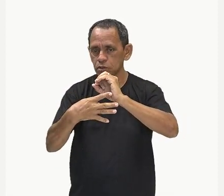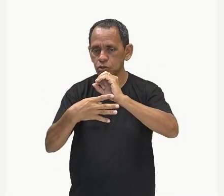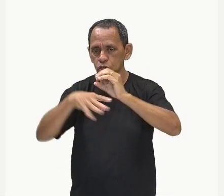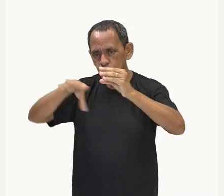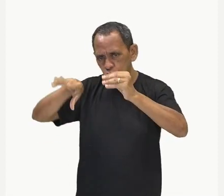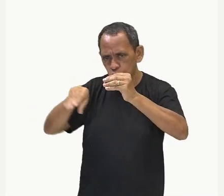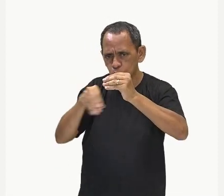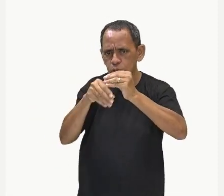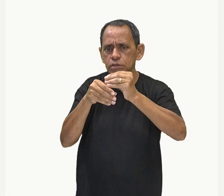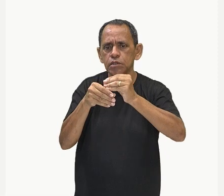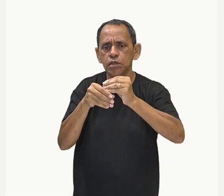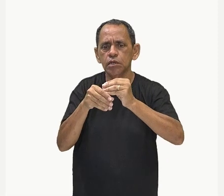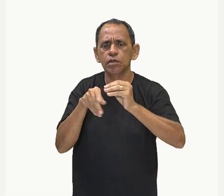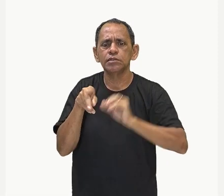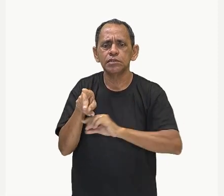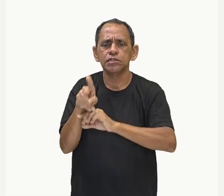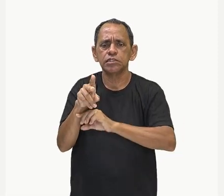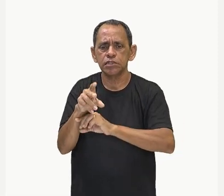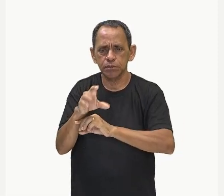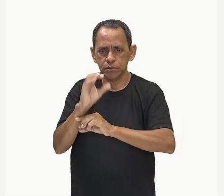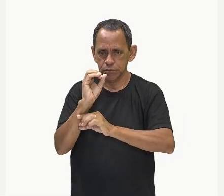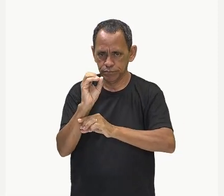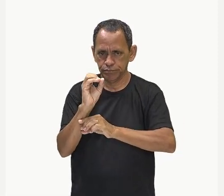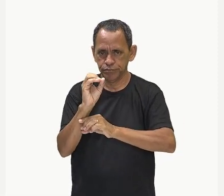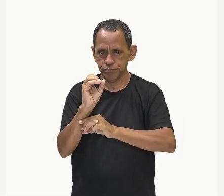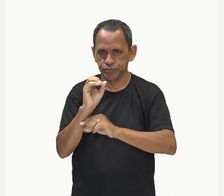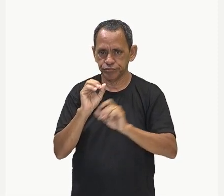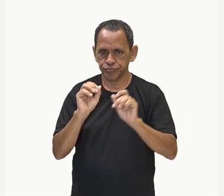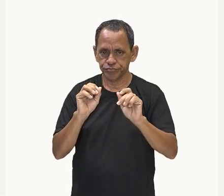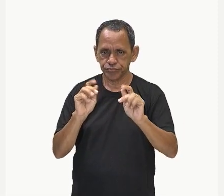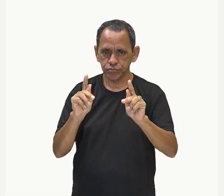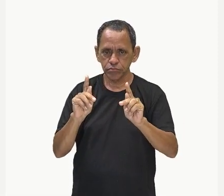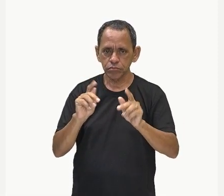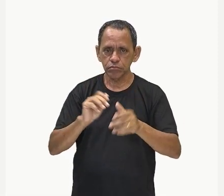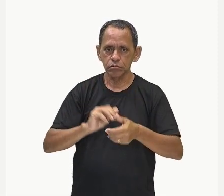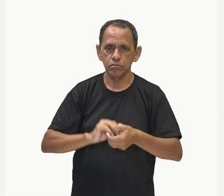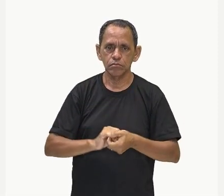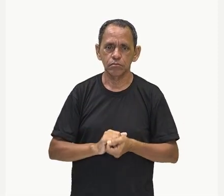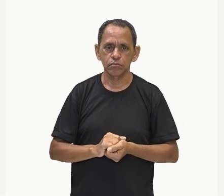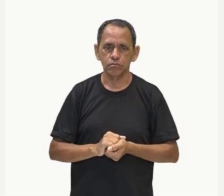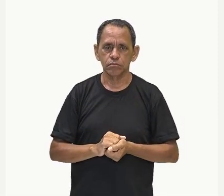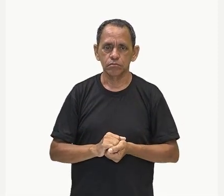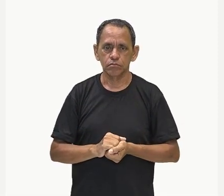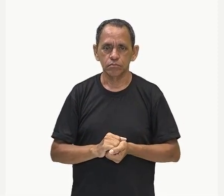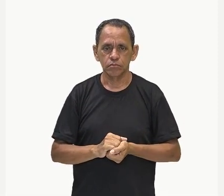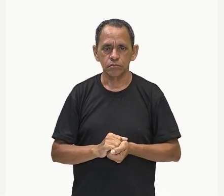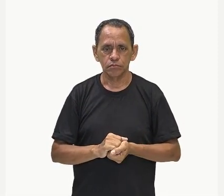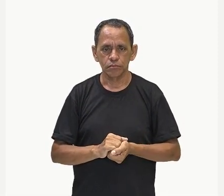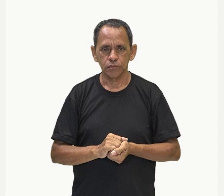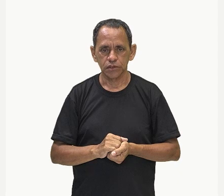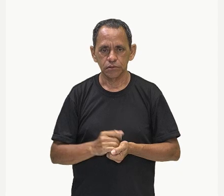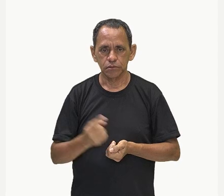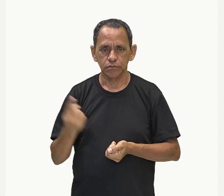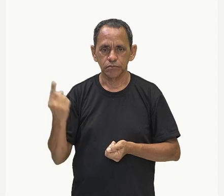zeros. Tudo bem? Então aqui, ó, alguns números